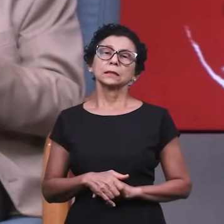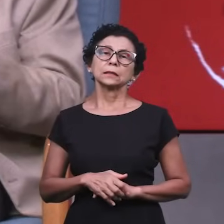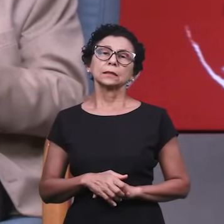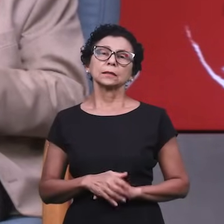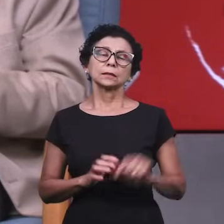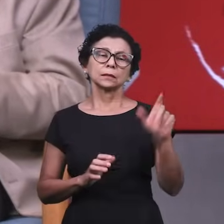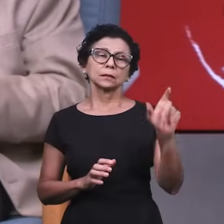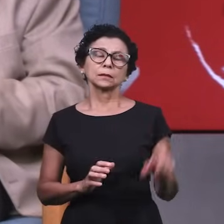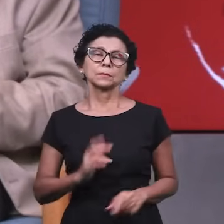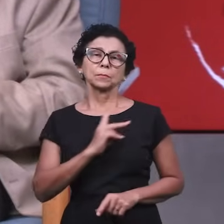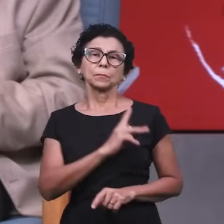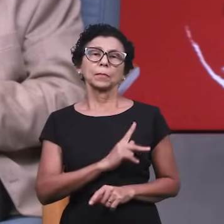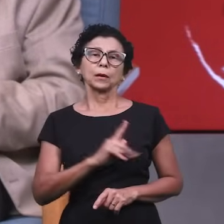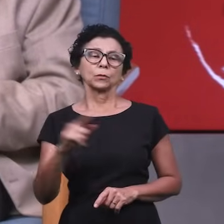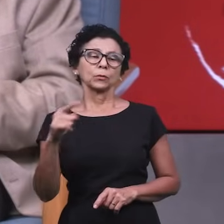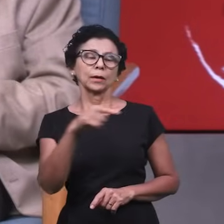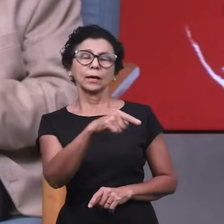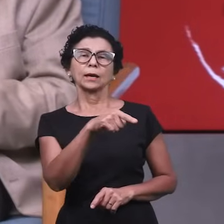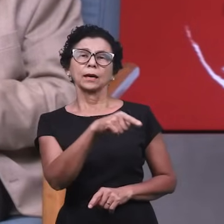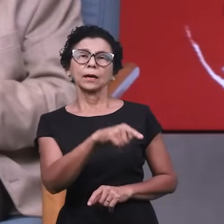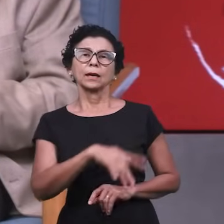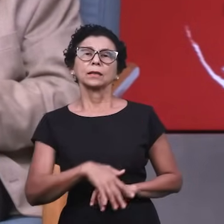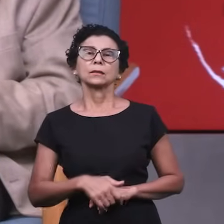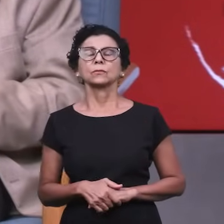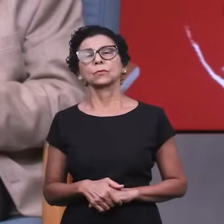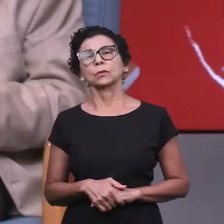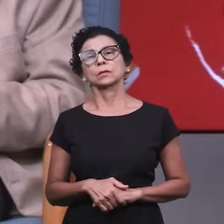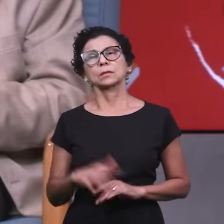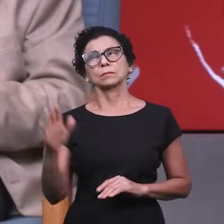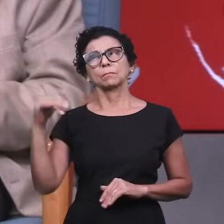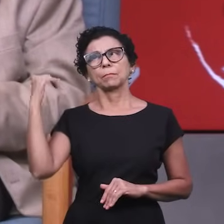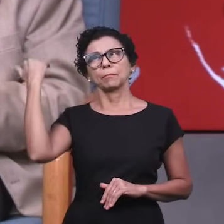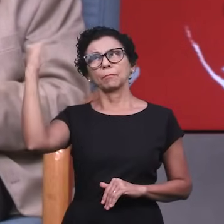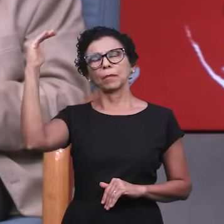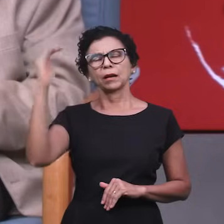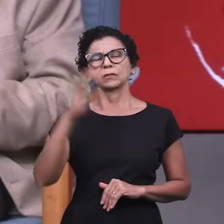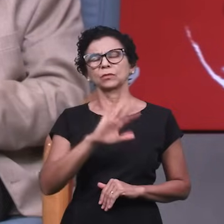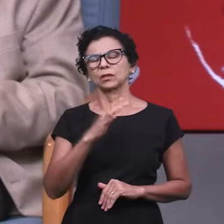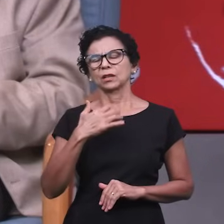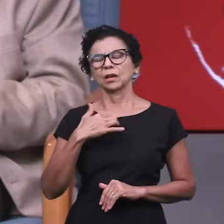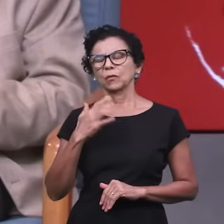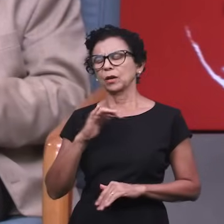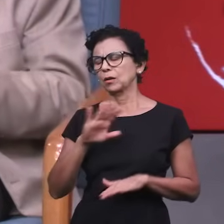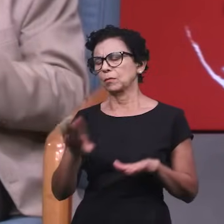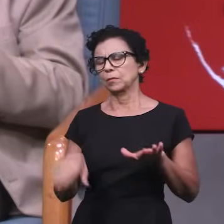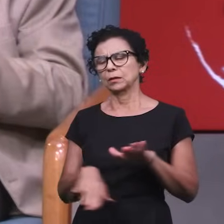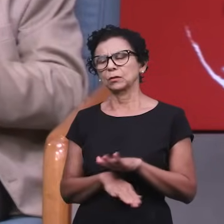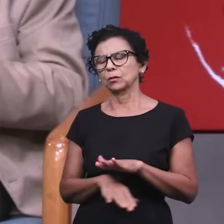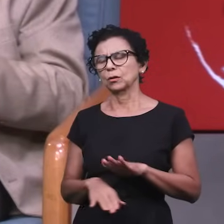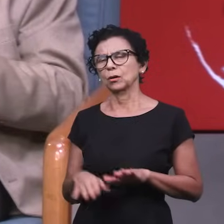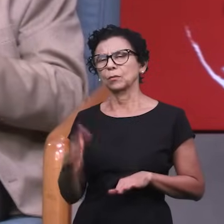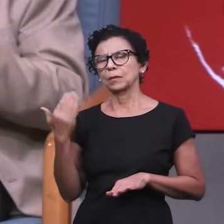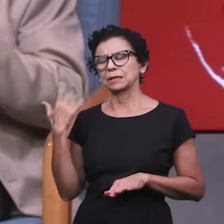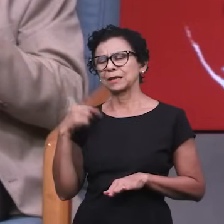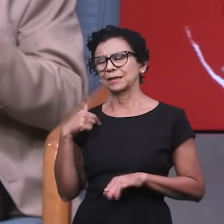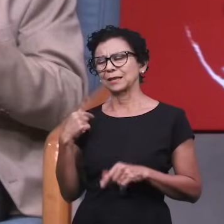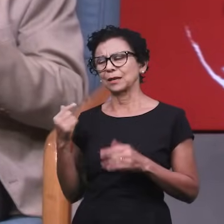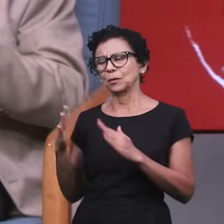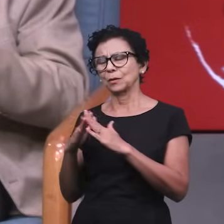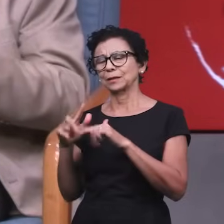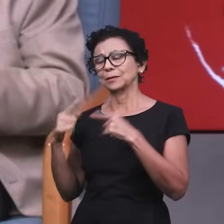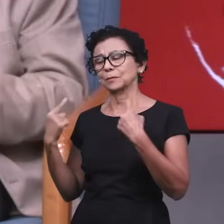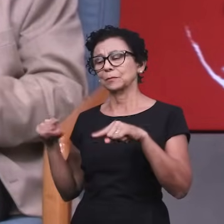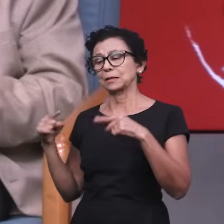Ele se recusa e diz que ele queria ser o menor, que ele perseguiu a igreja. Quando ele se coloca